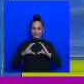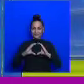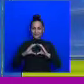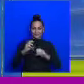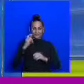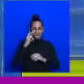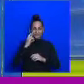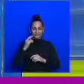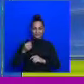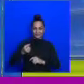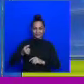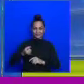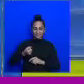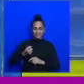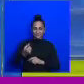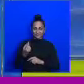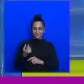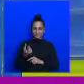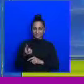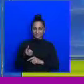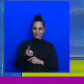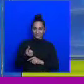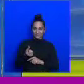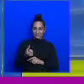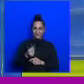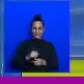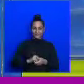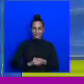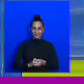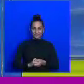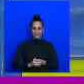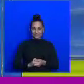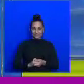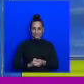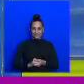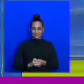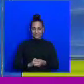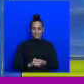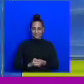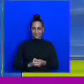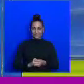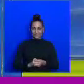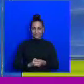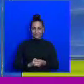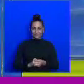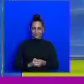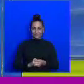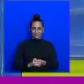Bola rosa, número 16. Rosa, 16.